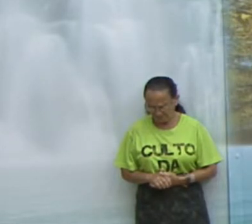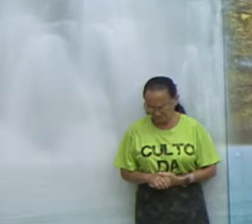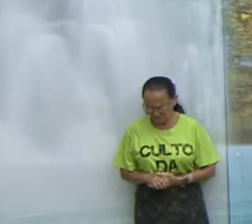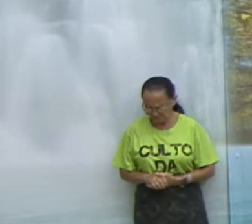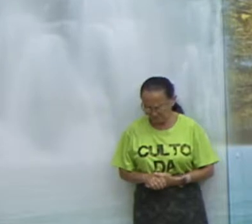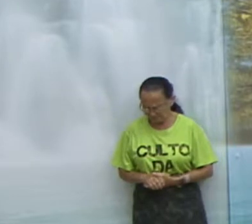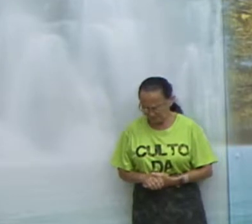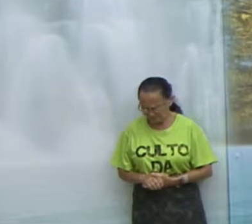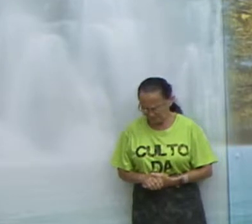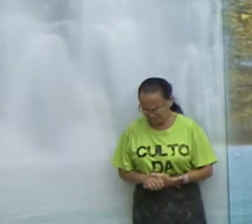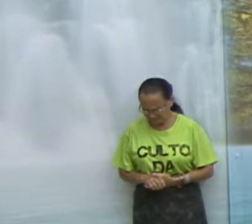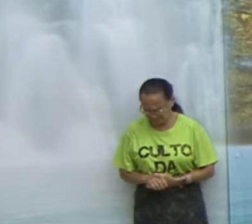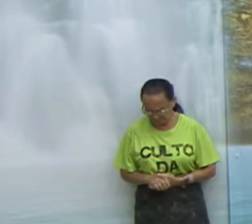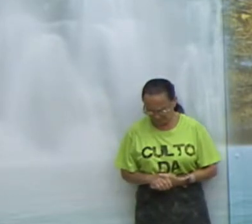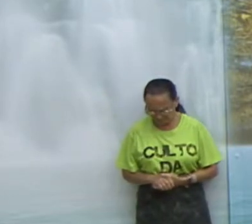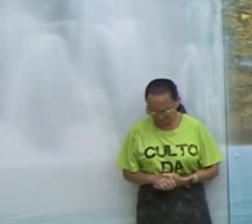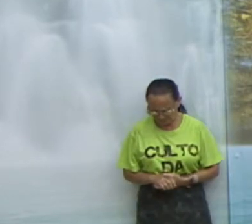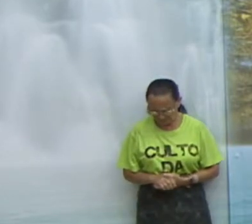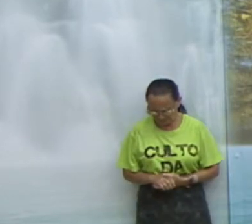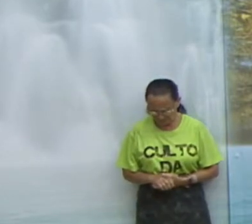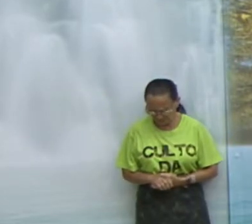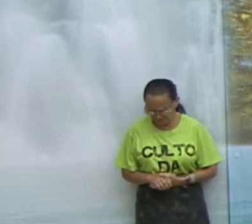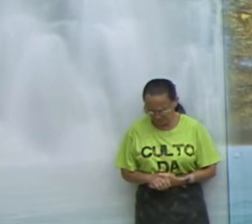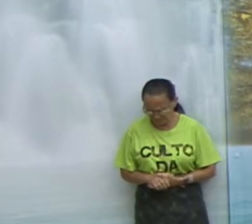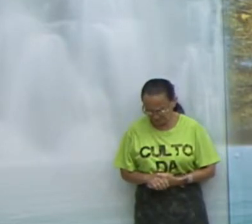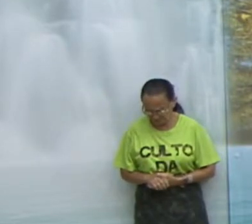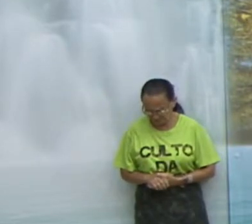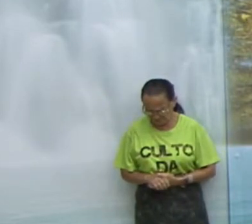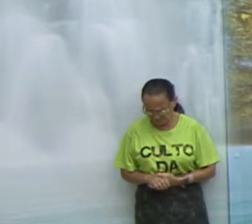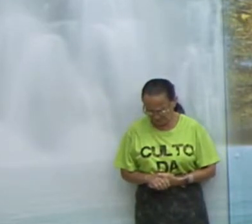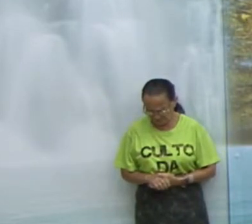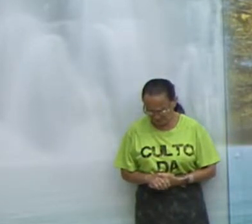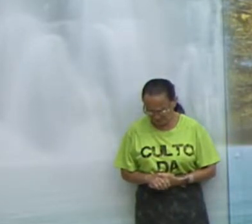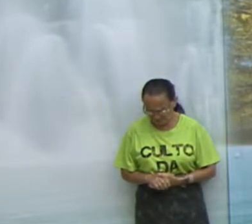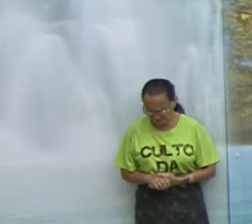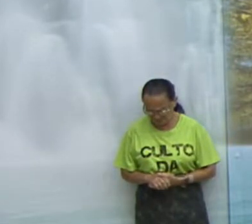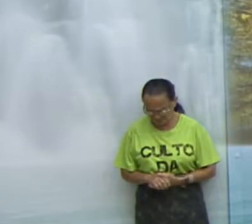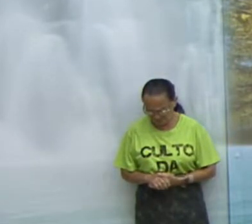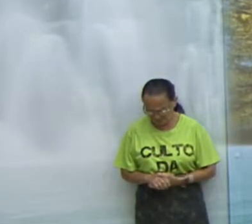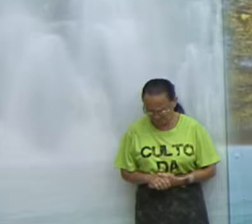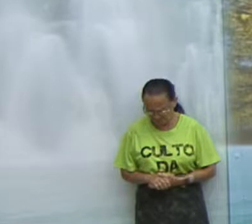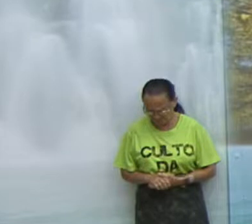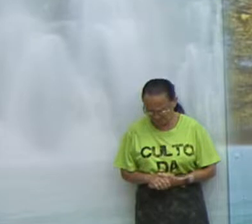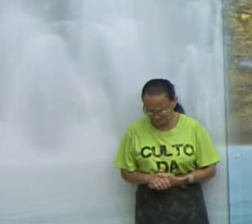intrepidez. O maior está com a igreja.